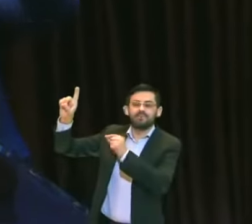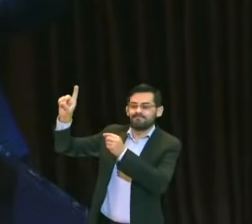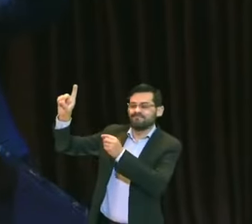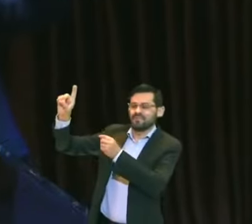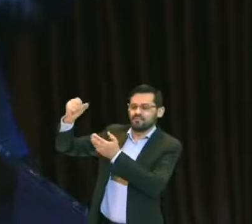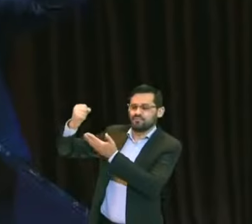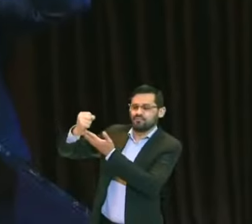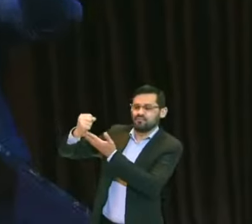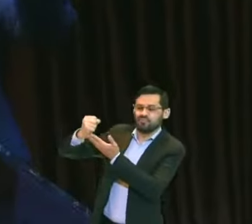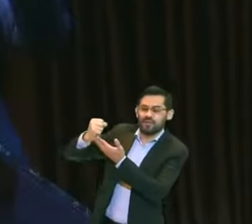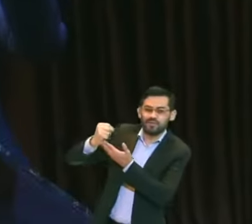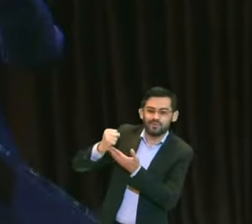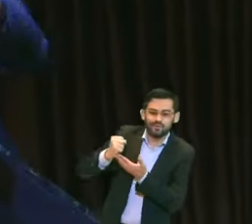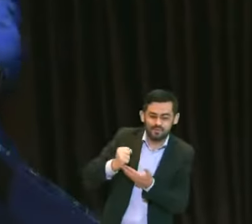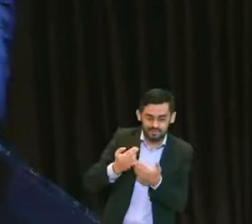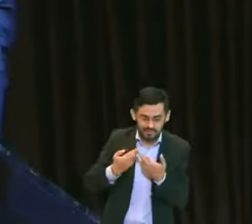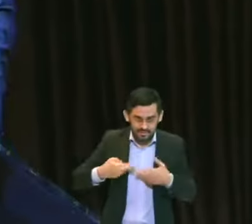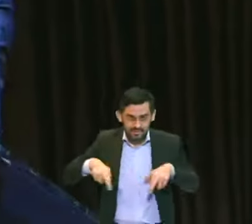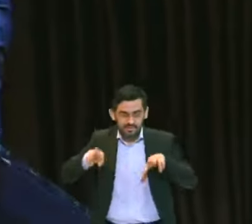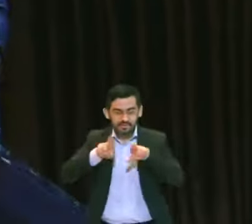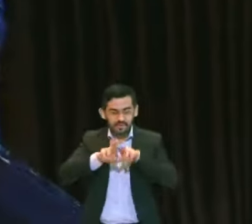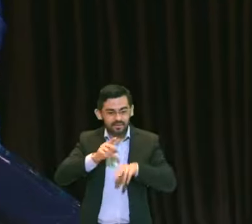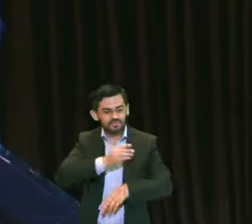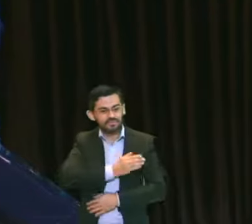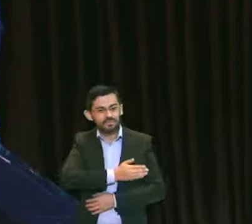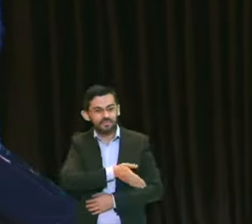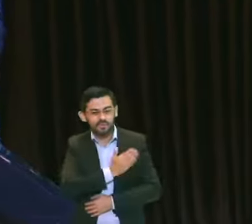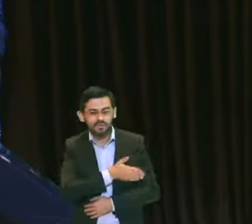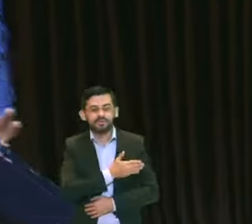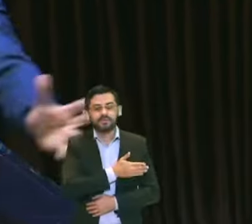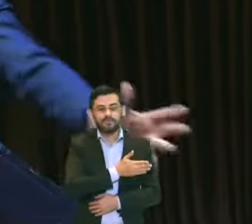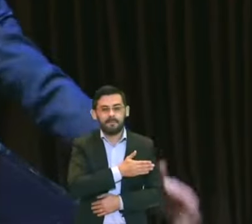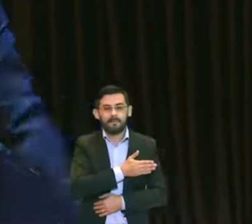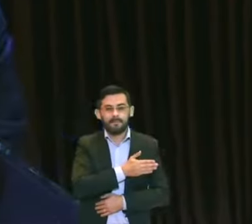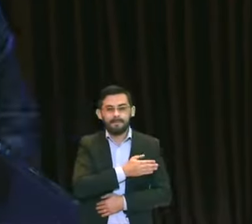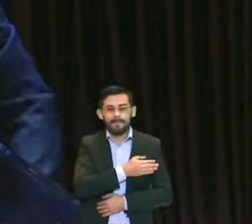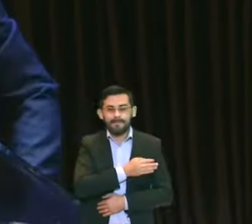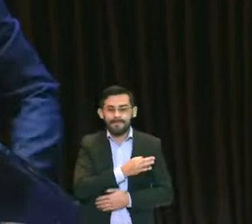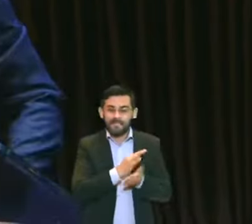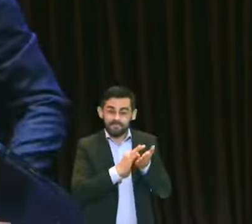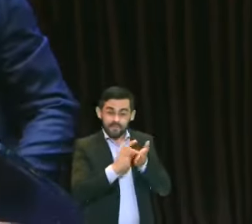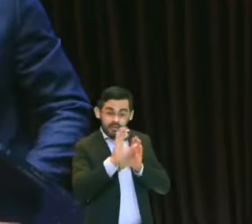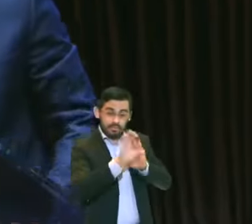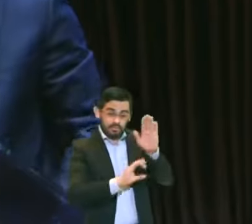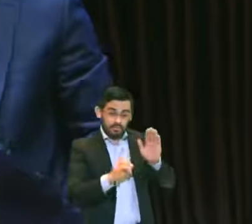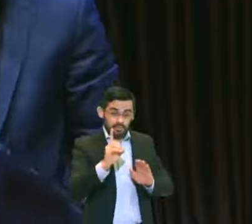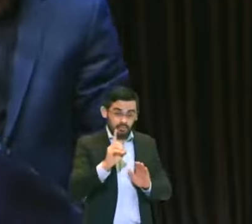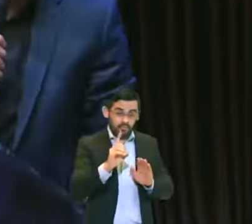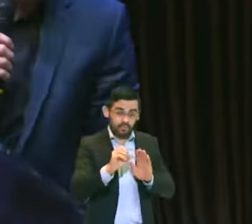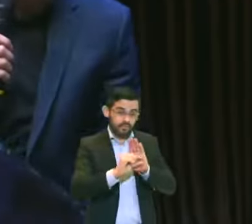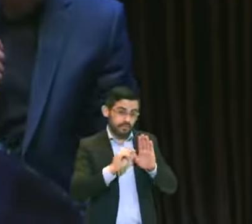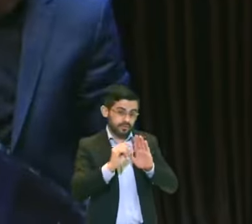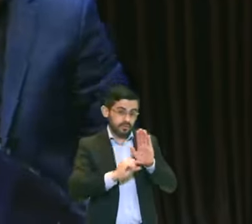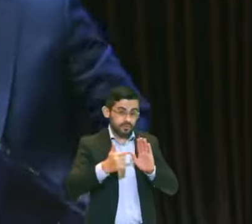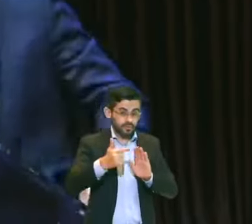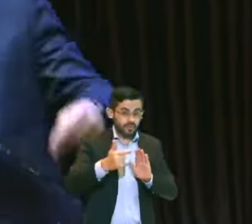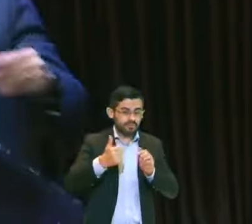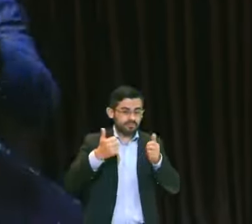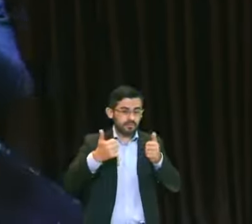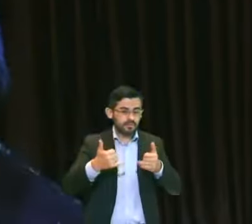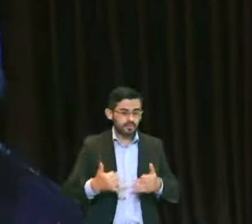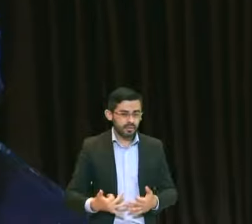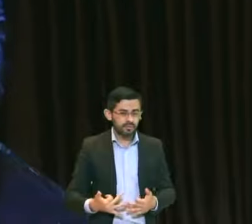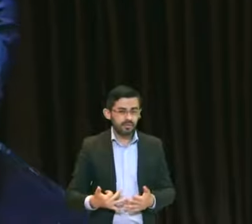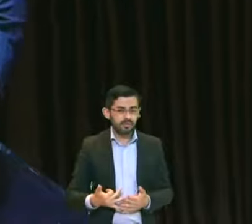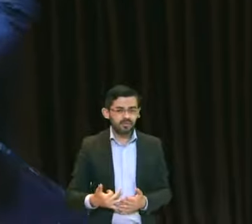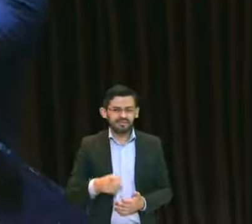os nossos corações. Tiago capítulo 1 diz no versículo 2: meus irmãos,